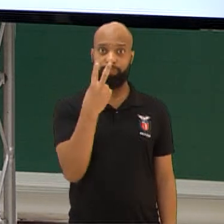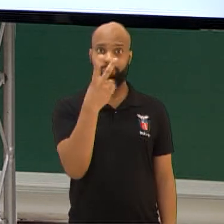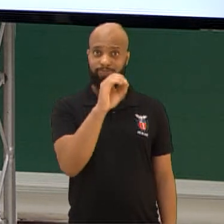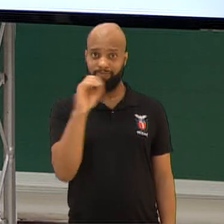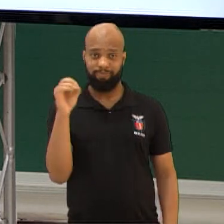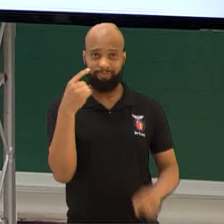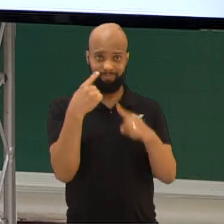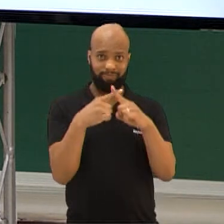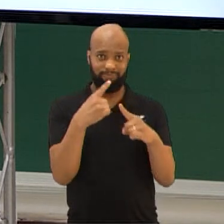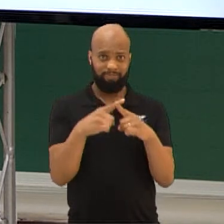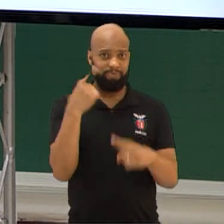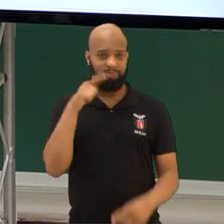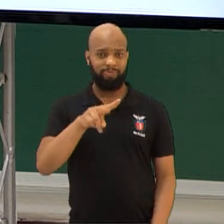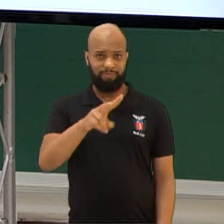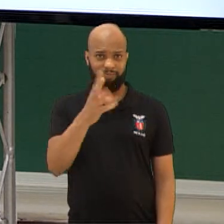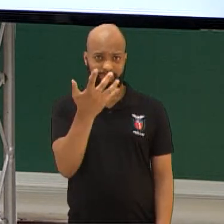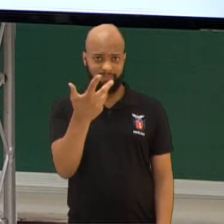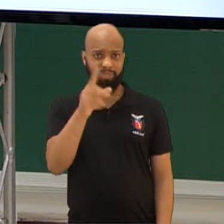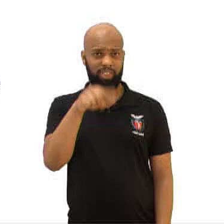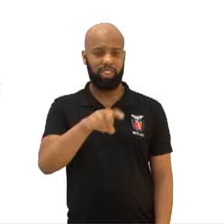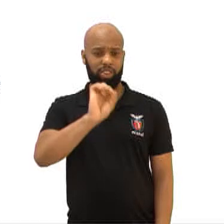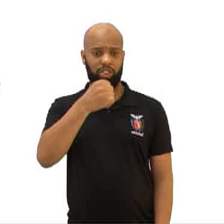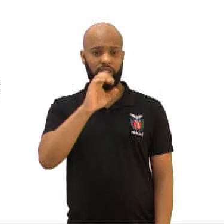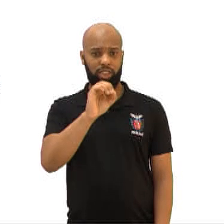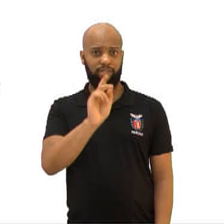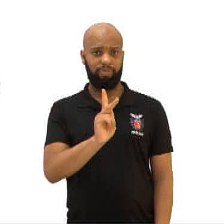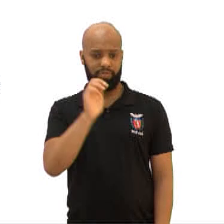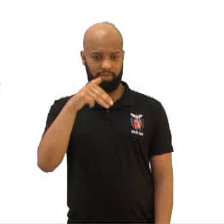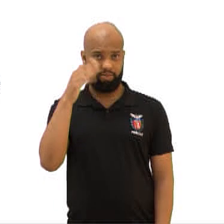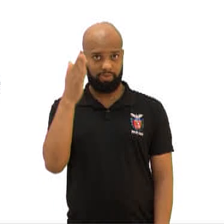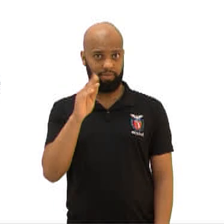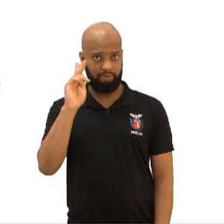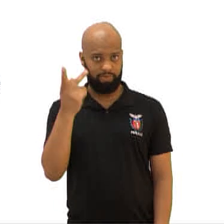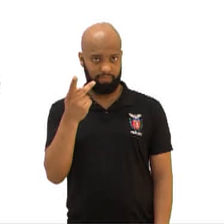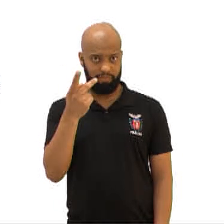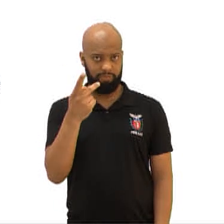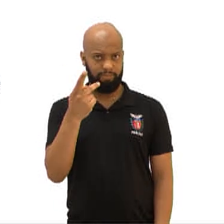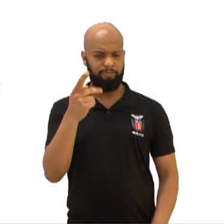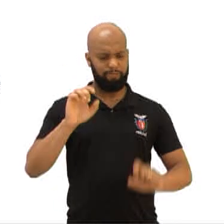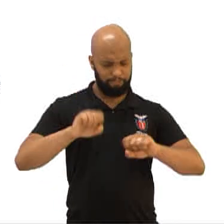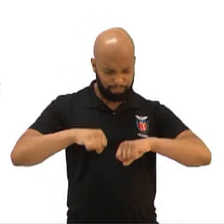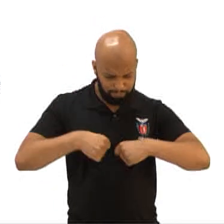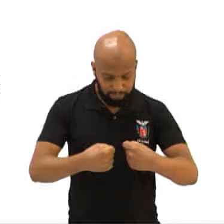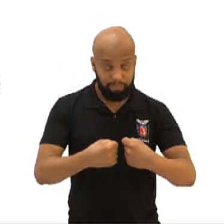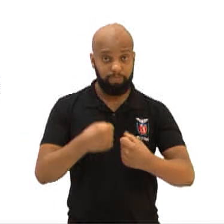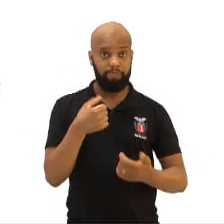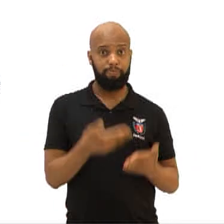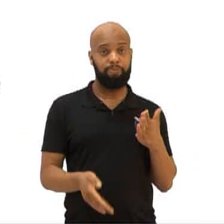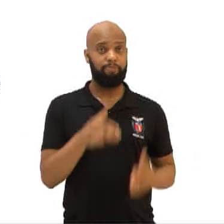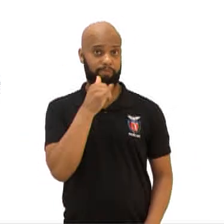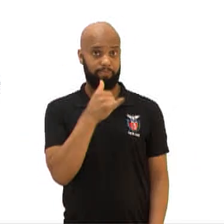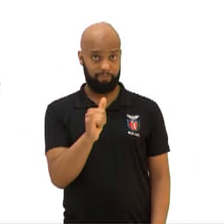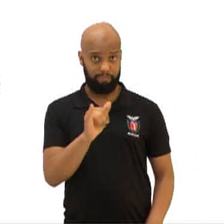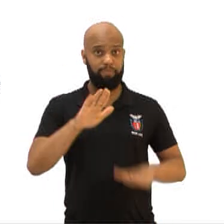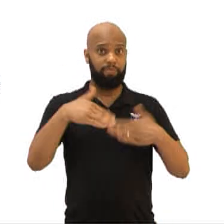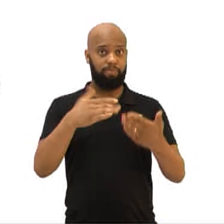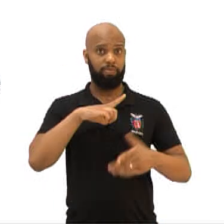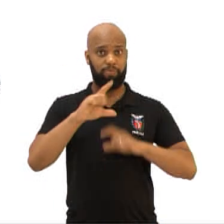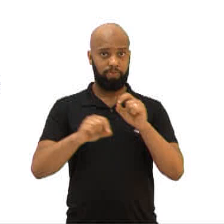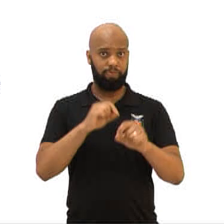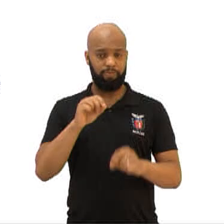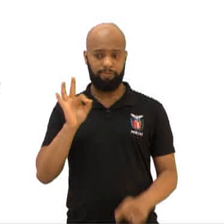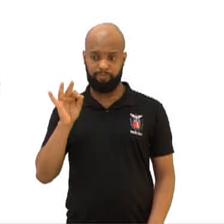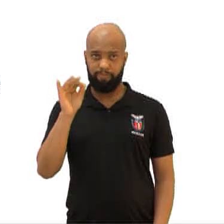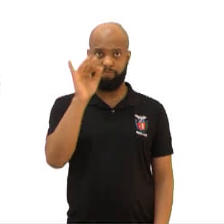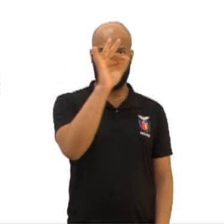voar a uma velocidade de 80 km por hora. Tais esforços requerem muita energia, o que faz com que as aves bebam por